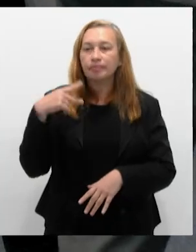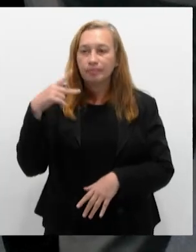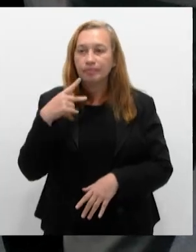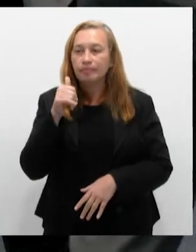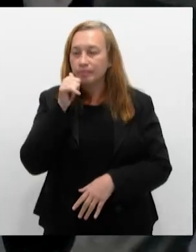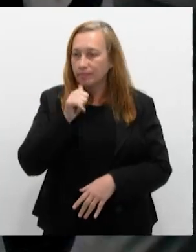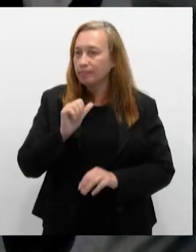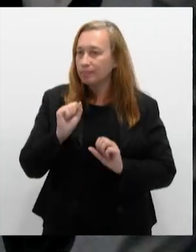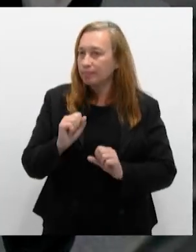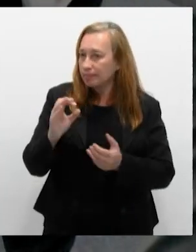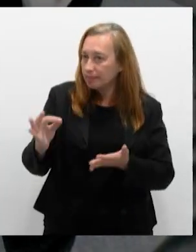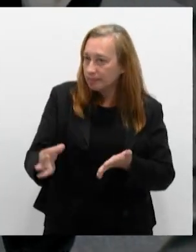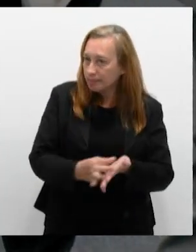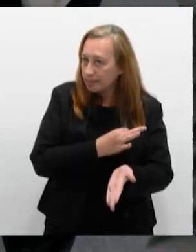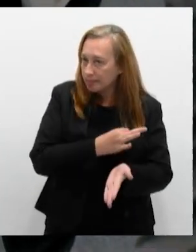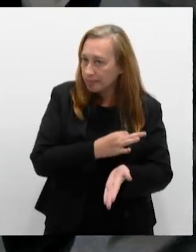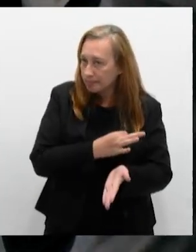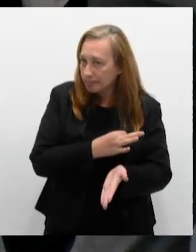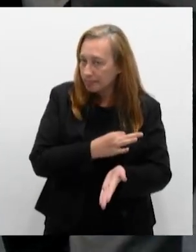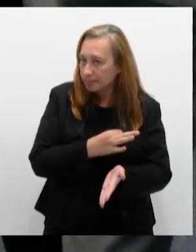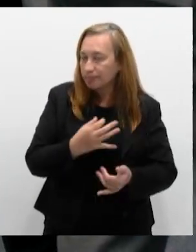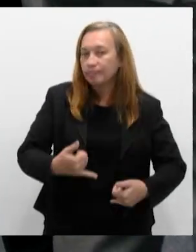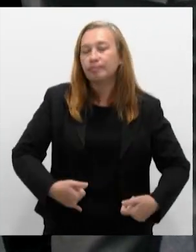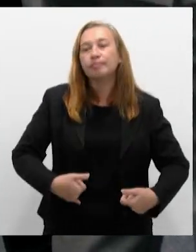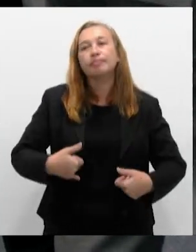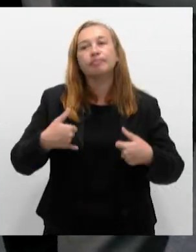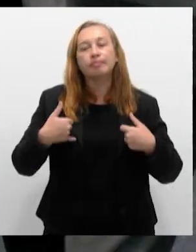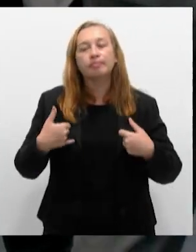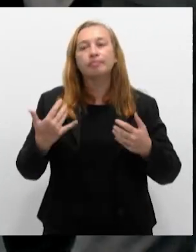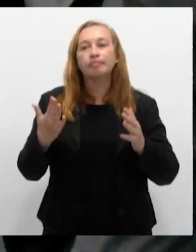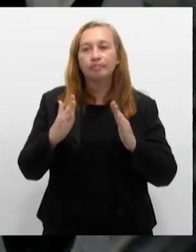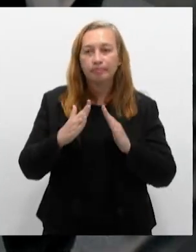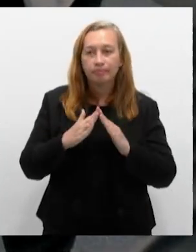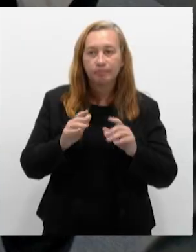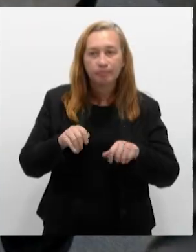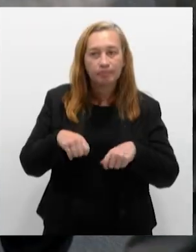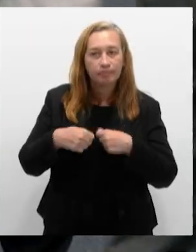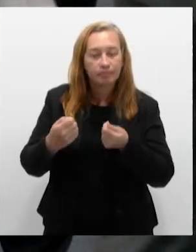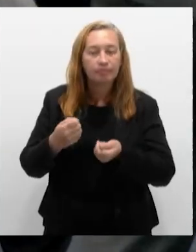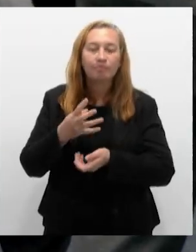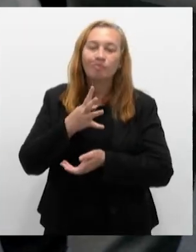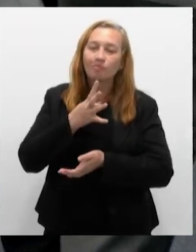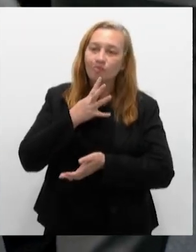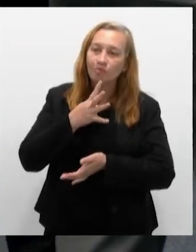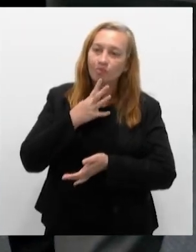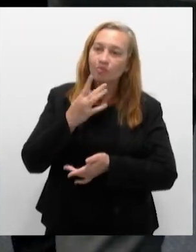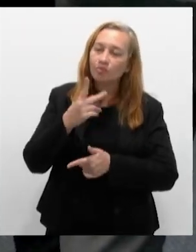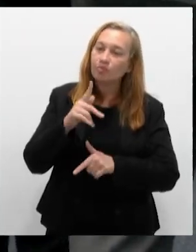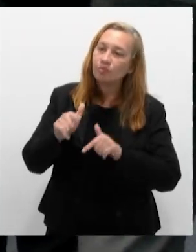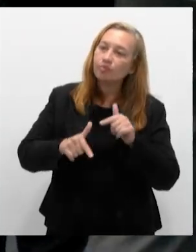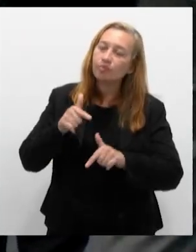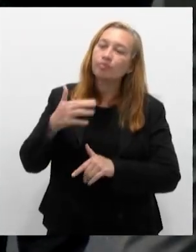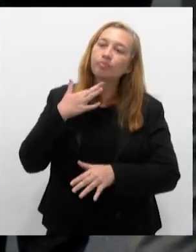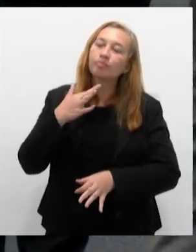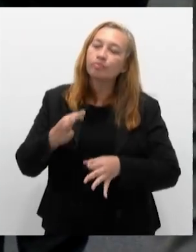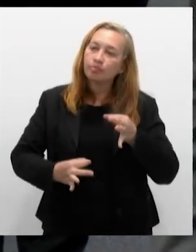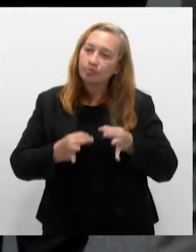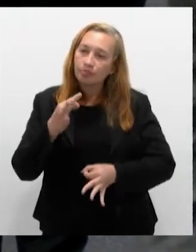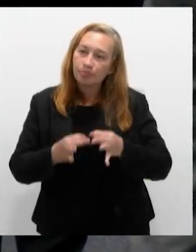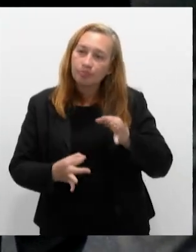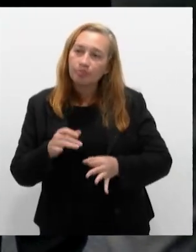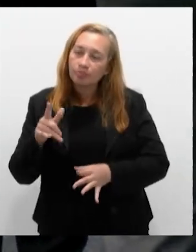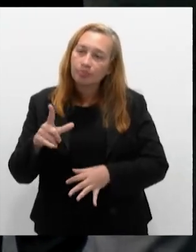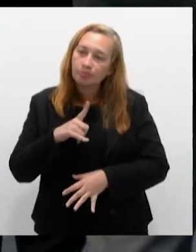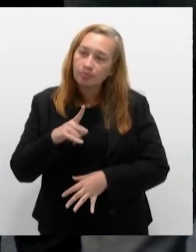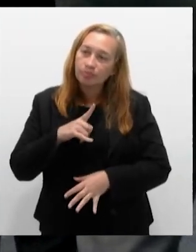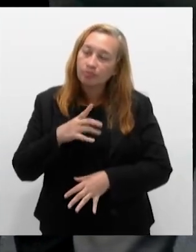poder assinar a mais alta honraria desta casa, concedendo a ela e reconhecendo o seu trabalho jurídico que ela